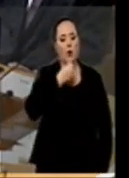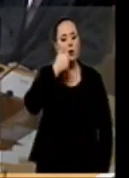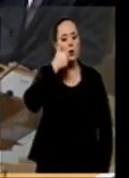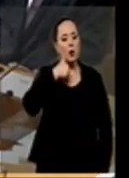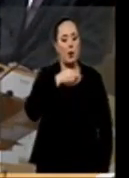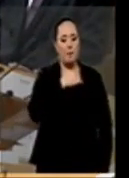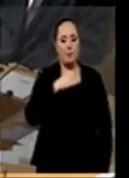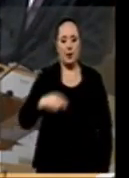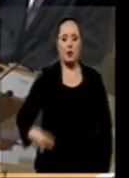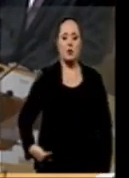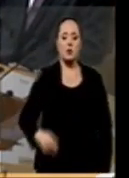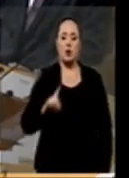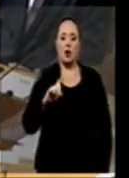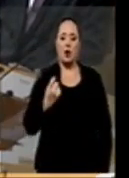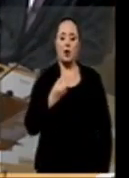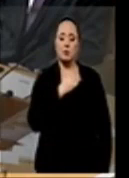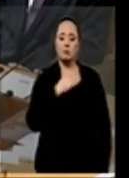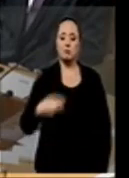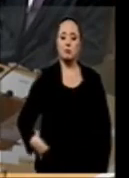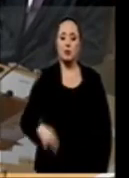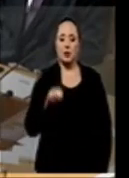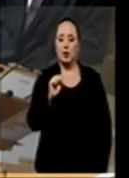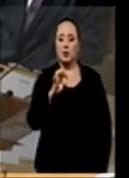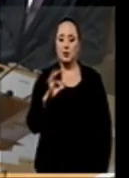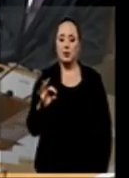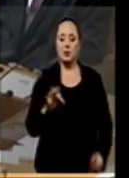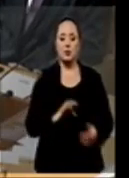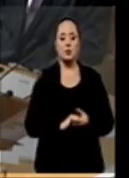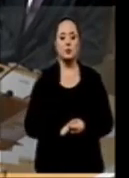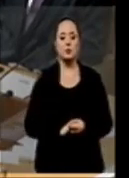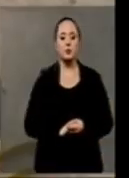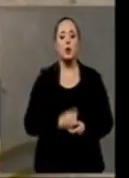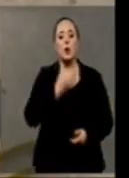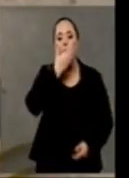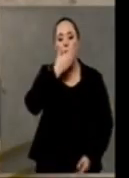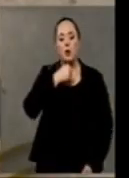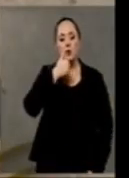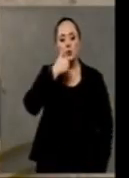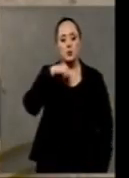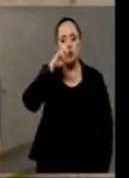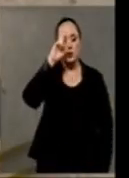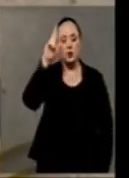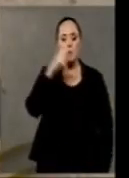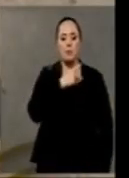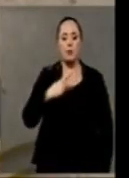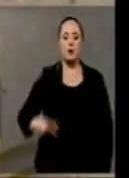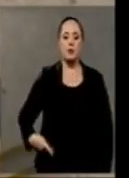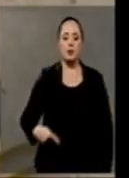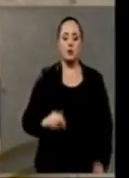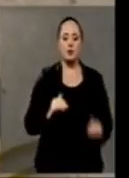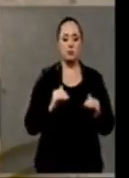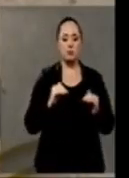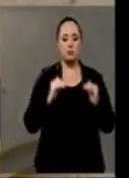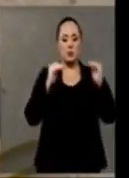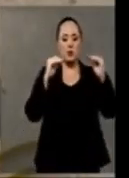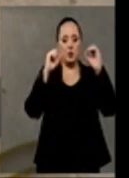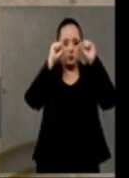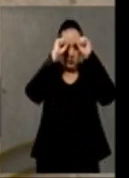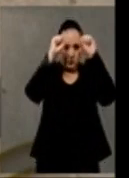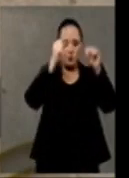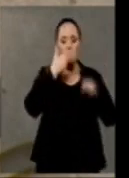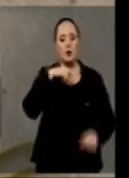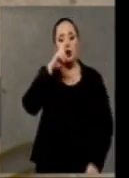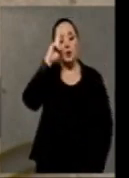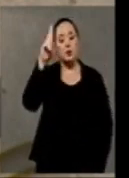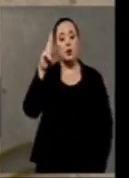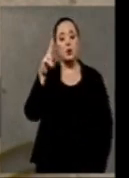deste tribunal senhoras e senhores presidentes dos tribunais superiores o senhor sérgio moro ministro